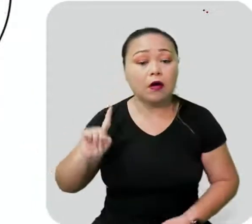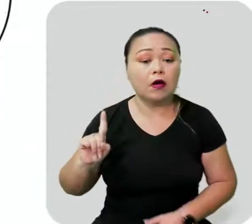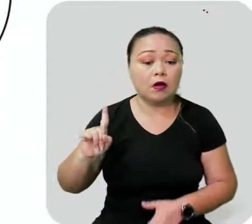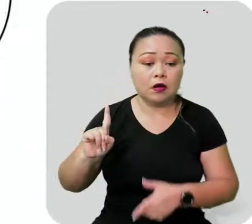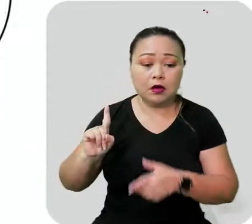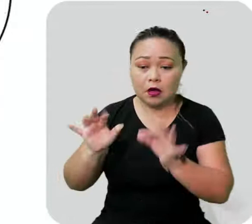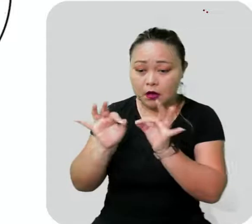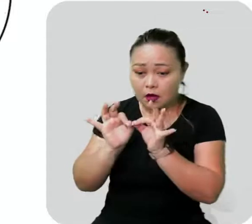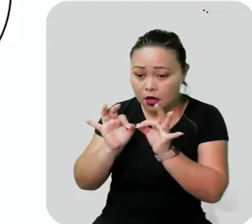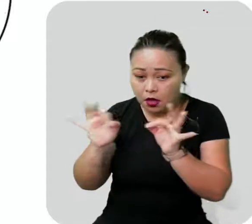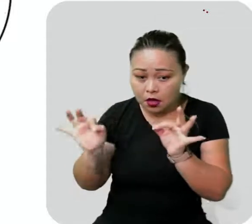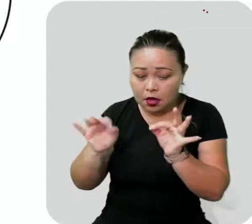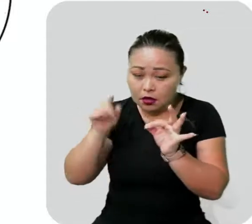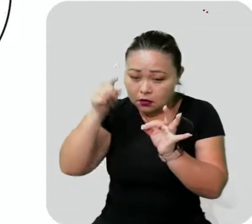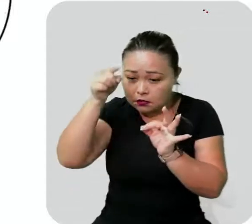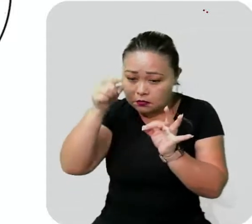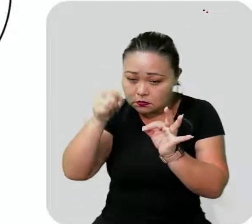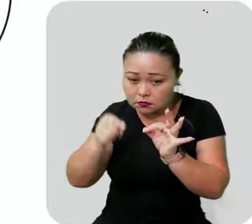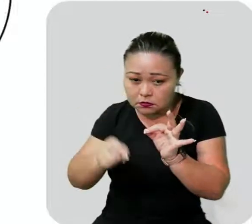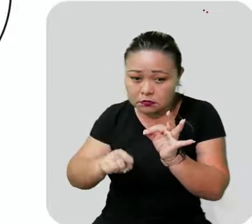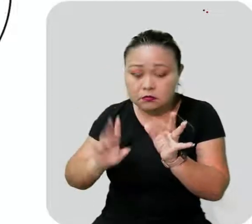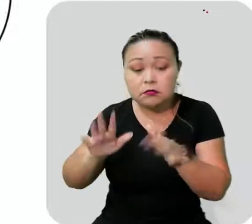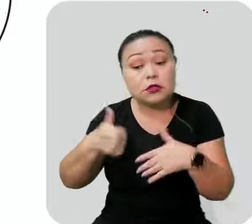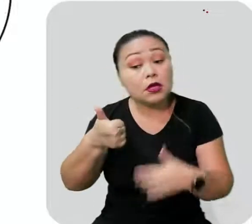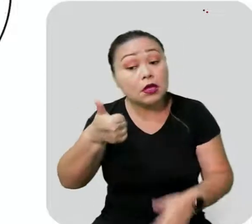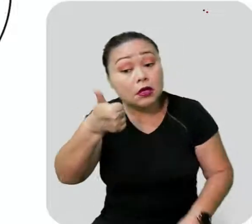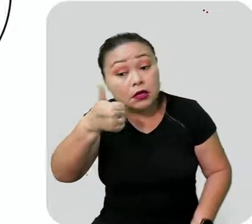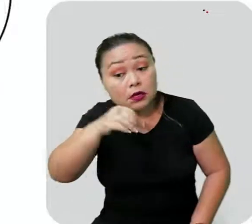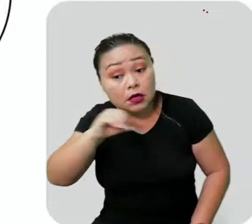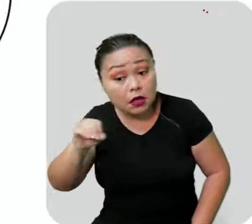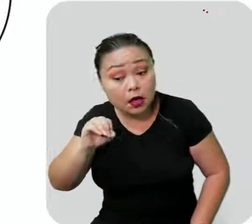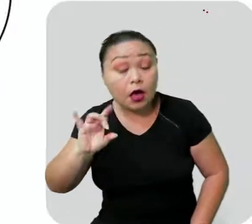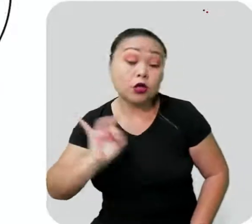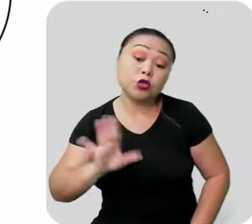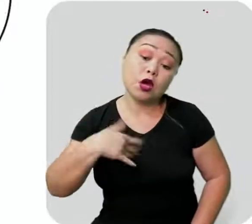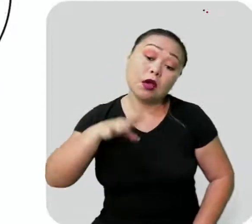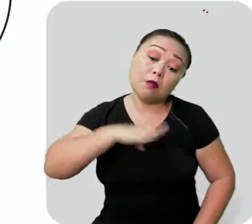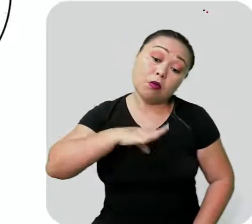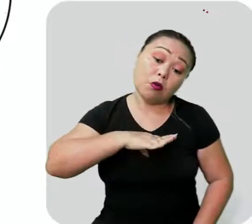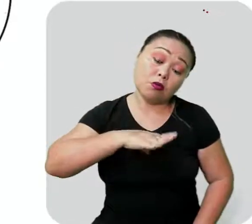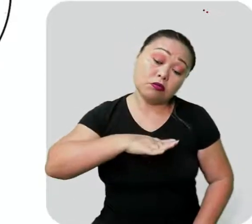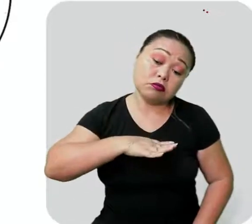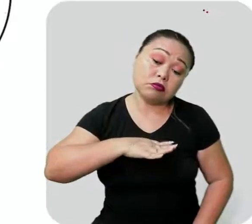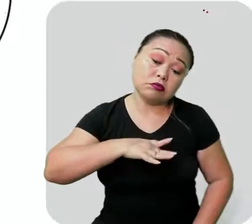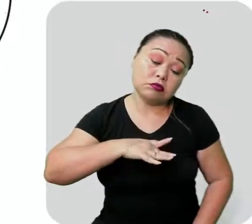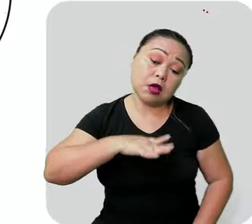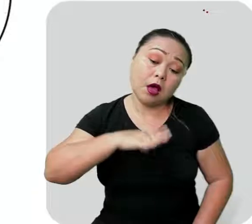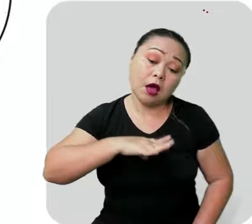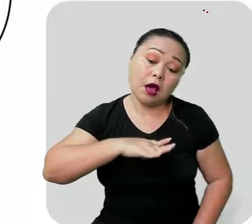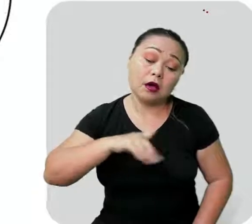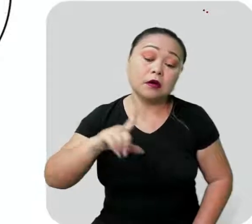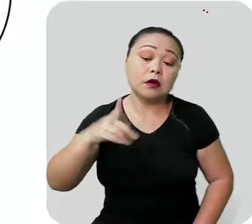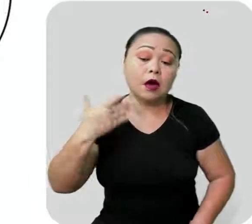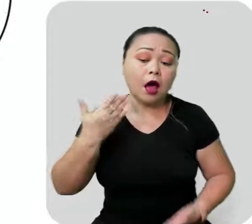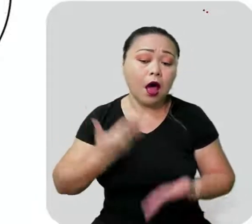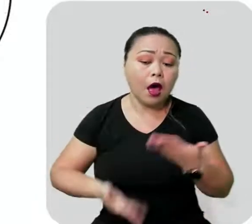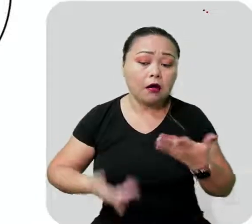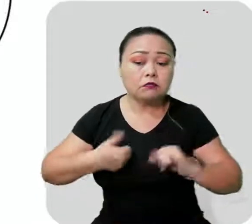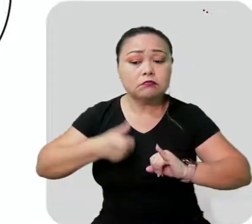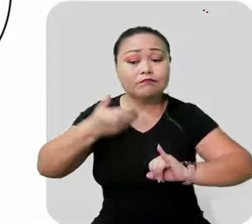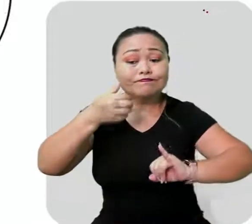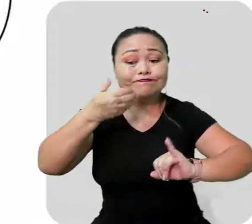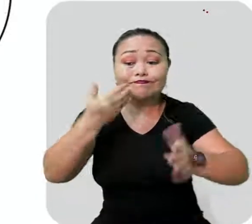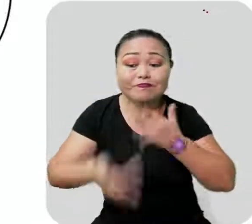daqui até essa linha seria sem só que Portugal tem medo em Pedro em perder